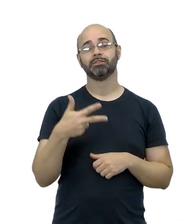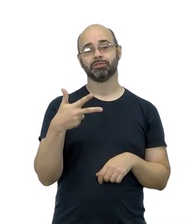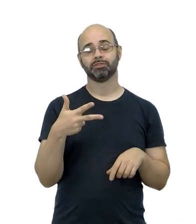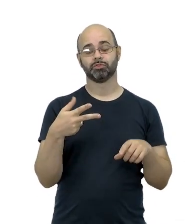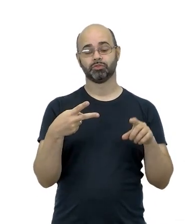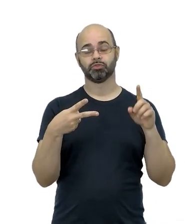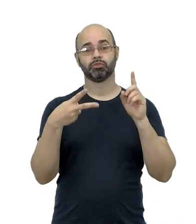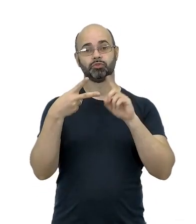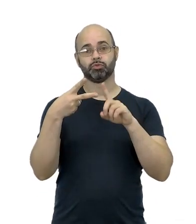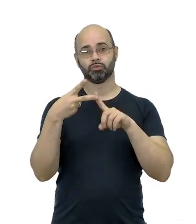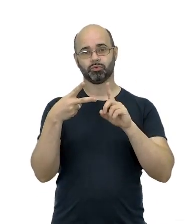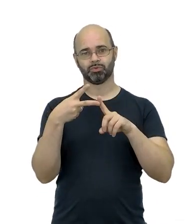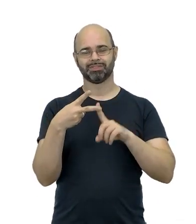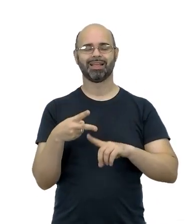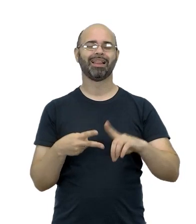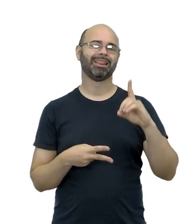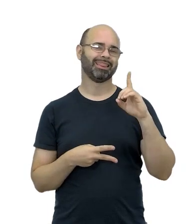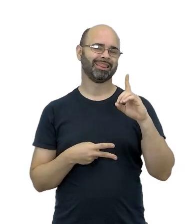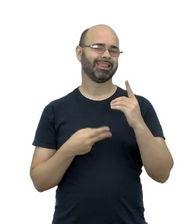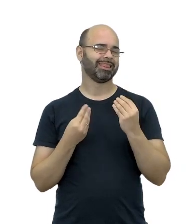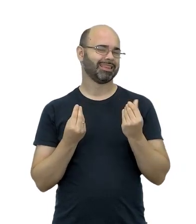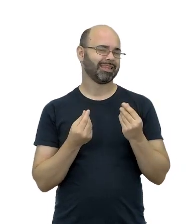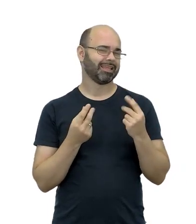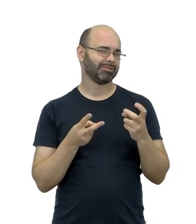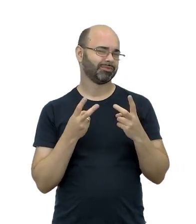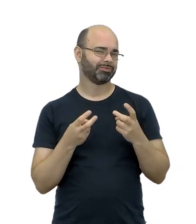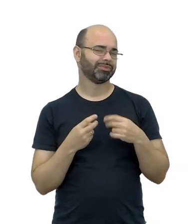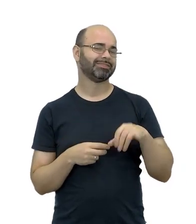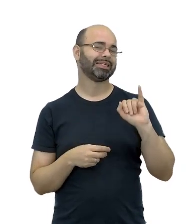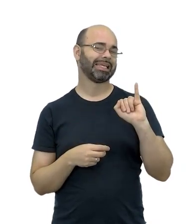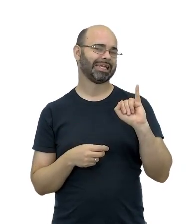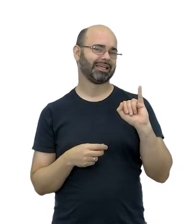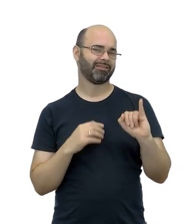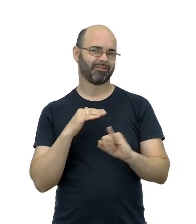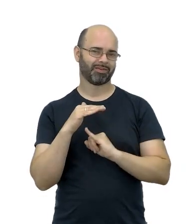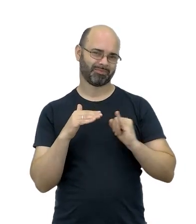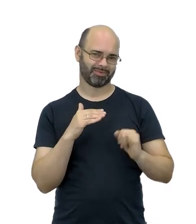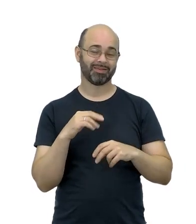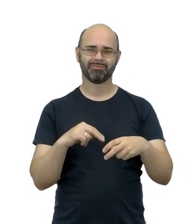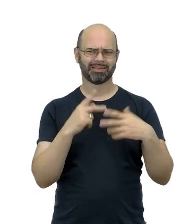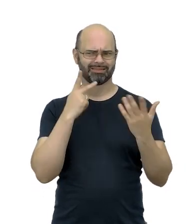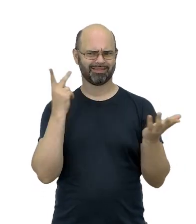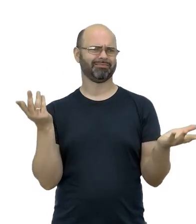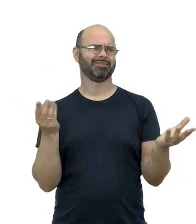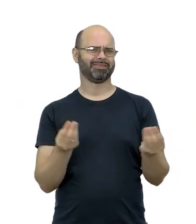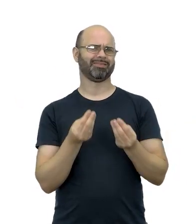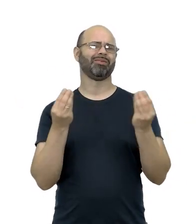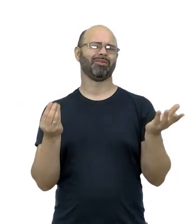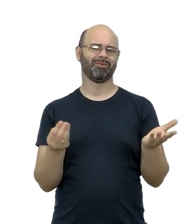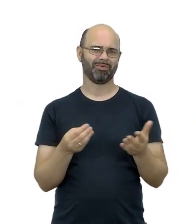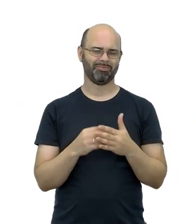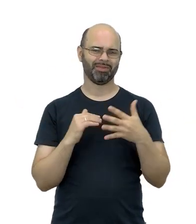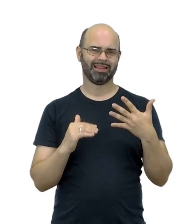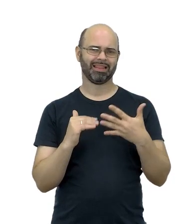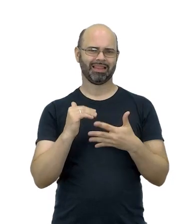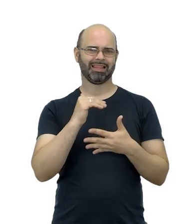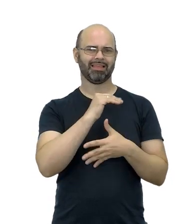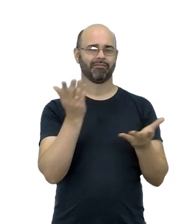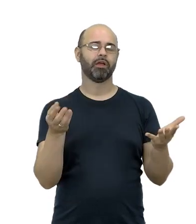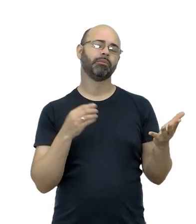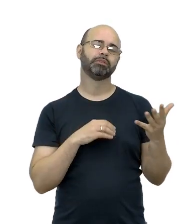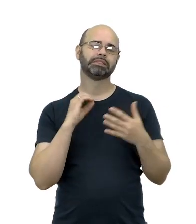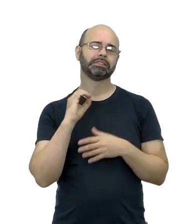da dedução informal, viu, gente? É só um esclarecimento daqui, não é que surgiu do nada, não, é que a gente não